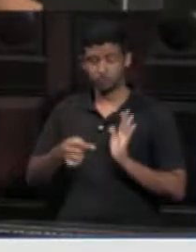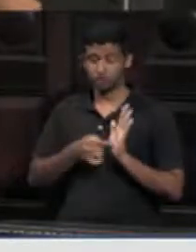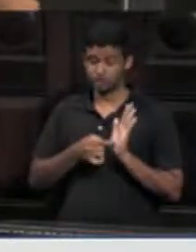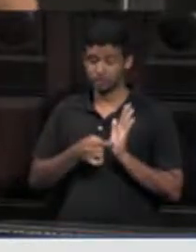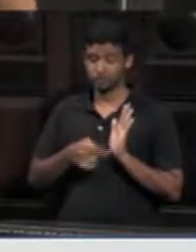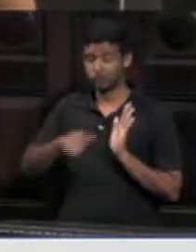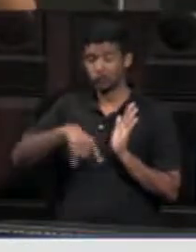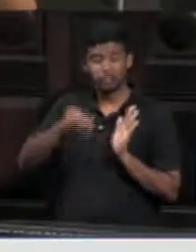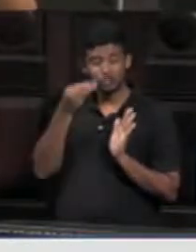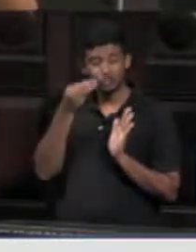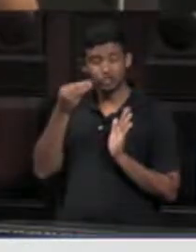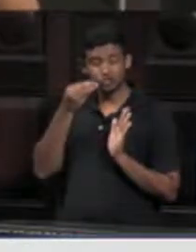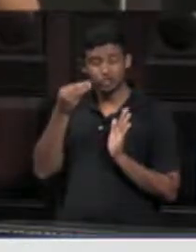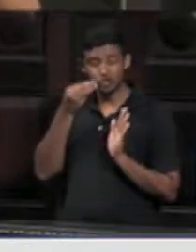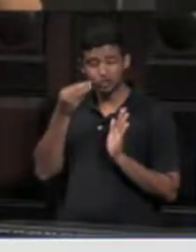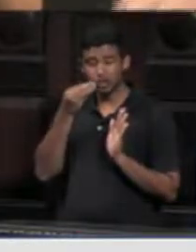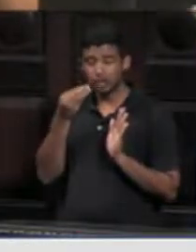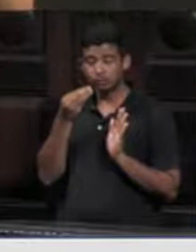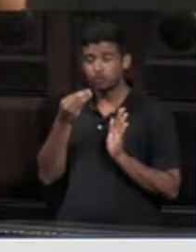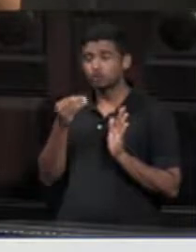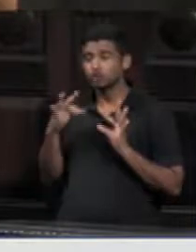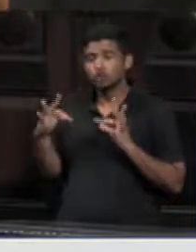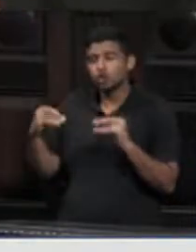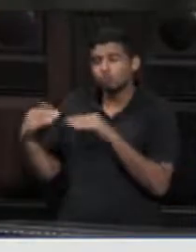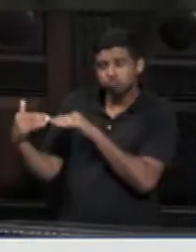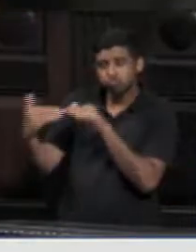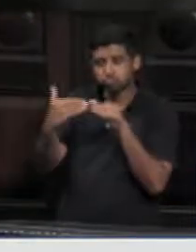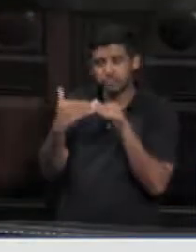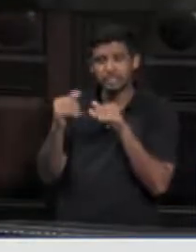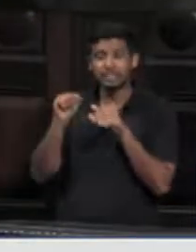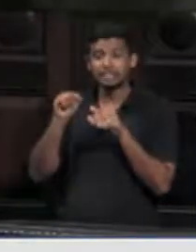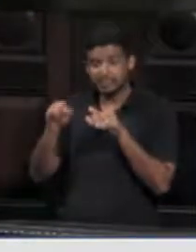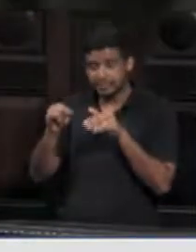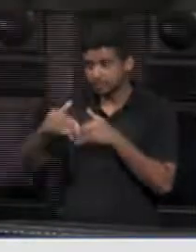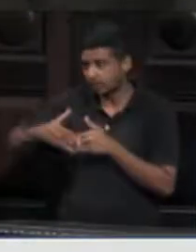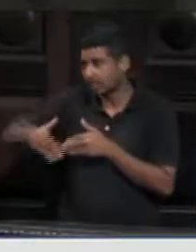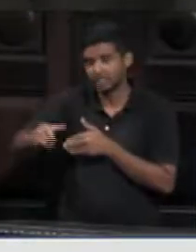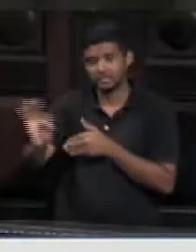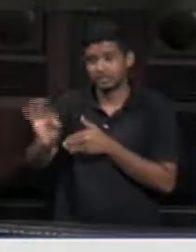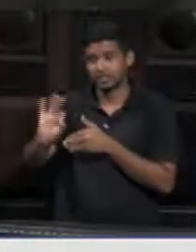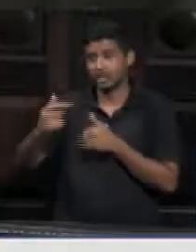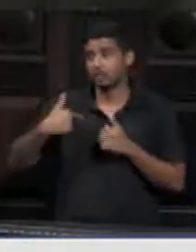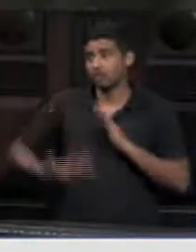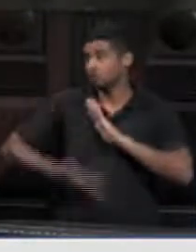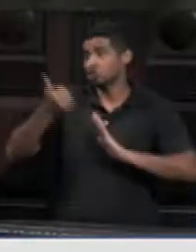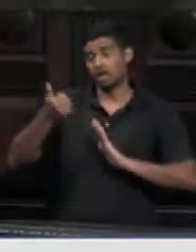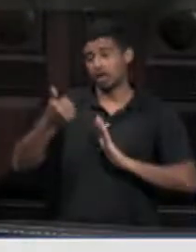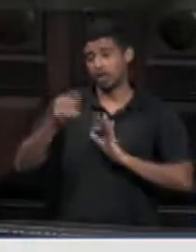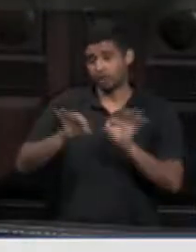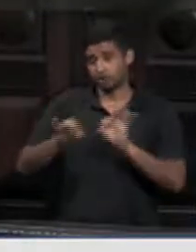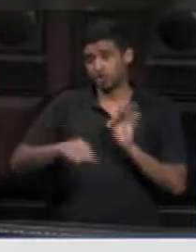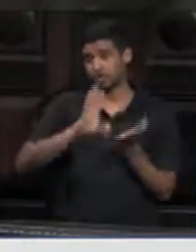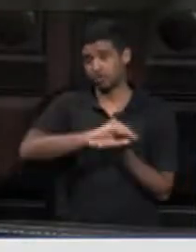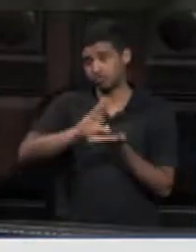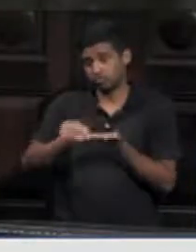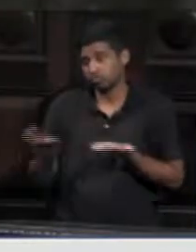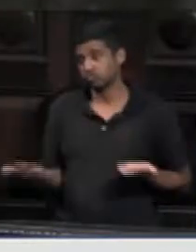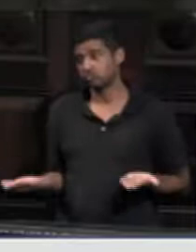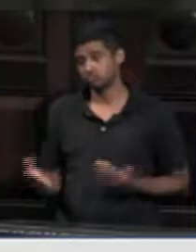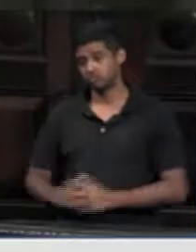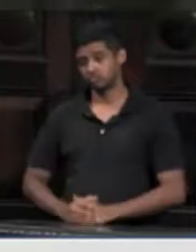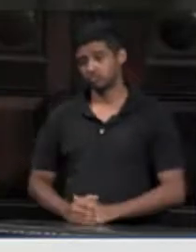tentando construir um consenso. Se a gente não avançar, eu vou retirar o projeto de pauta. A